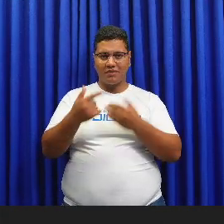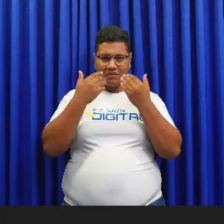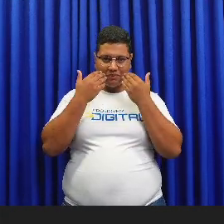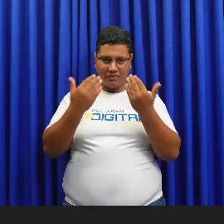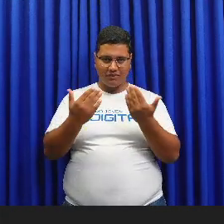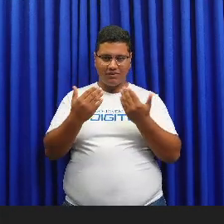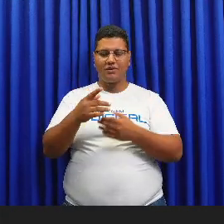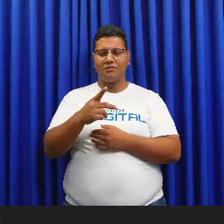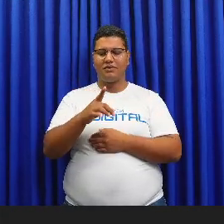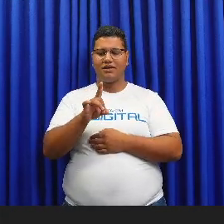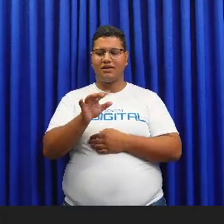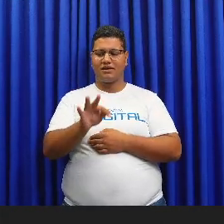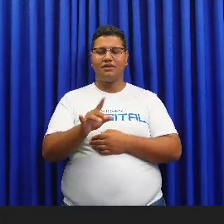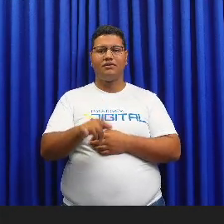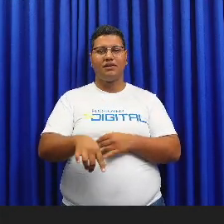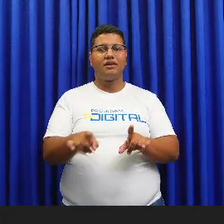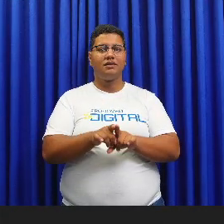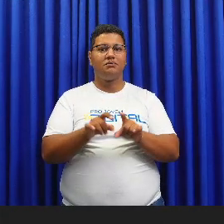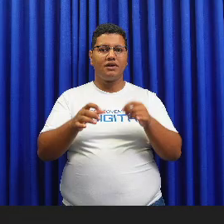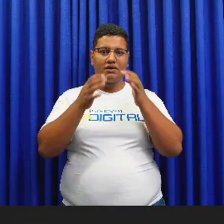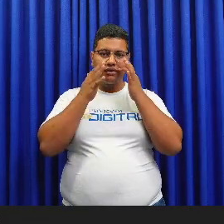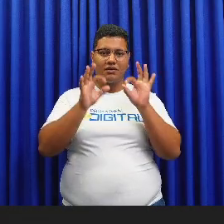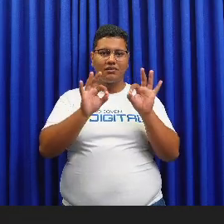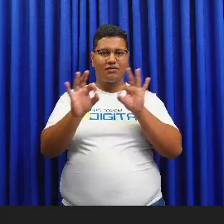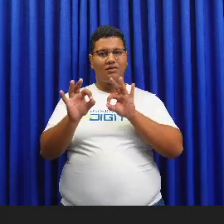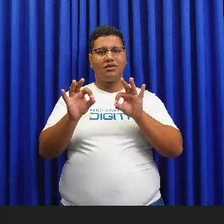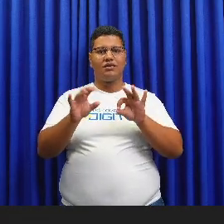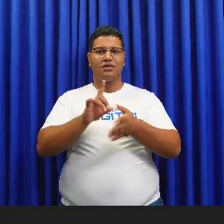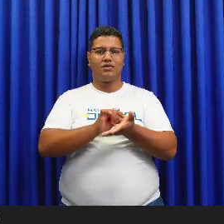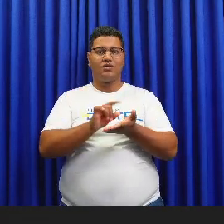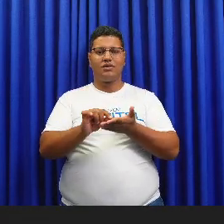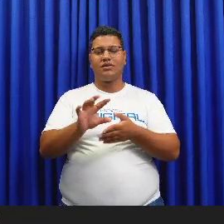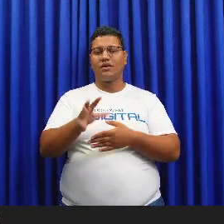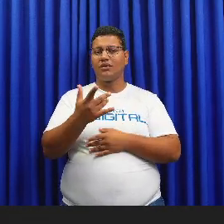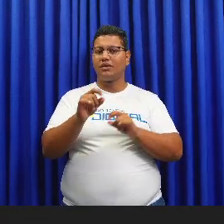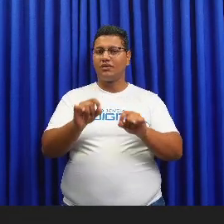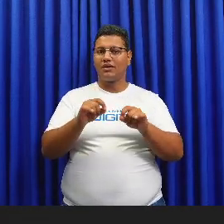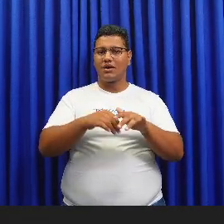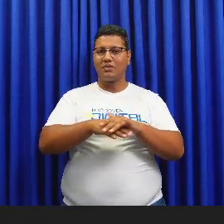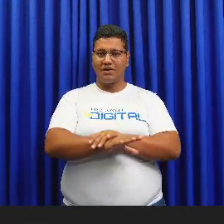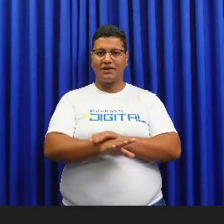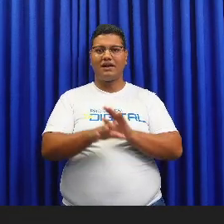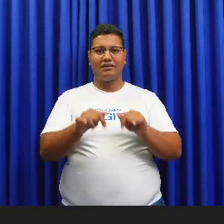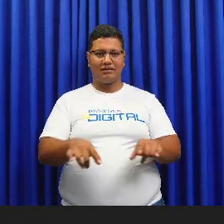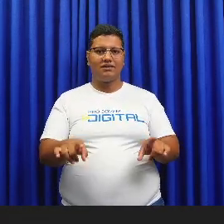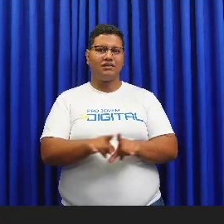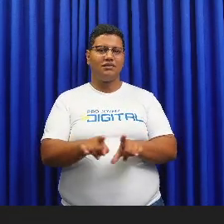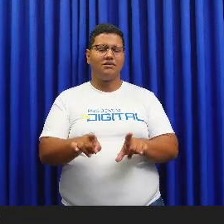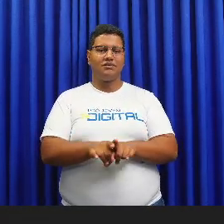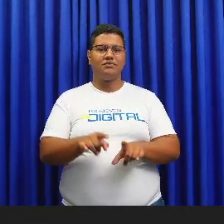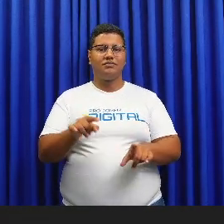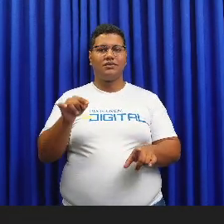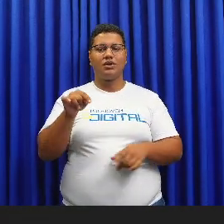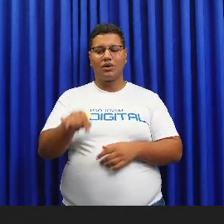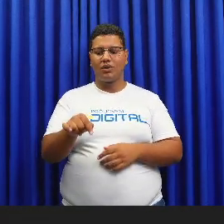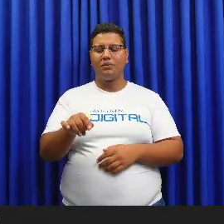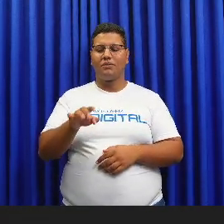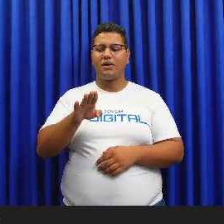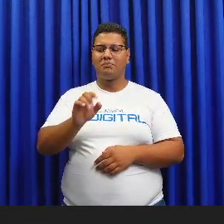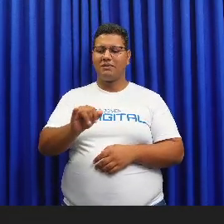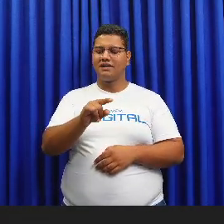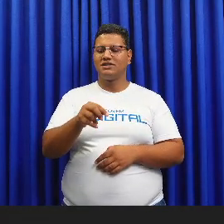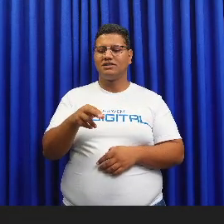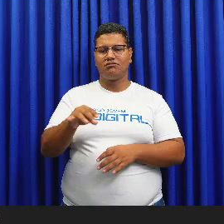aqui um PDF. Não foi possível visualizar o arquivo, mas o que acontece? Ele está guardado aqui. Eu vou clicar aqui em